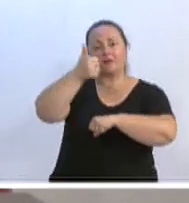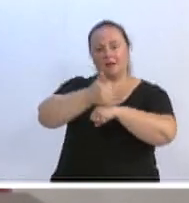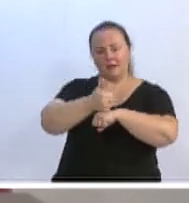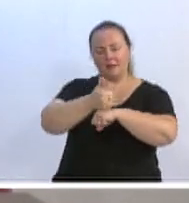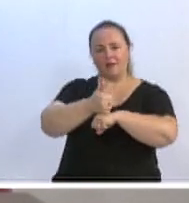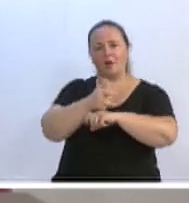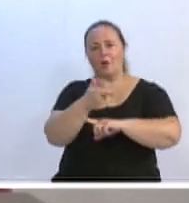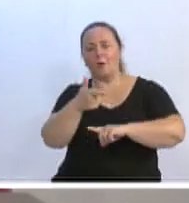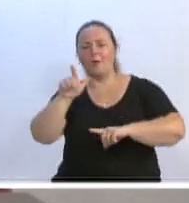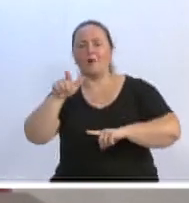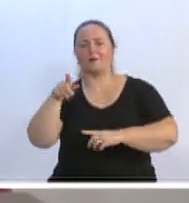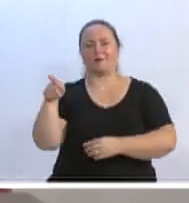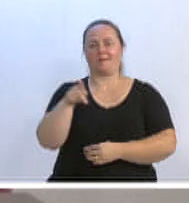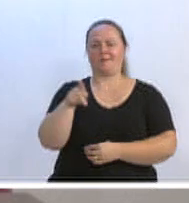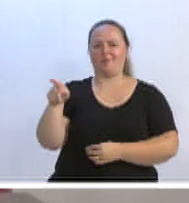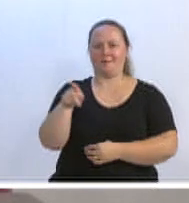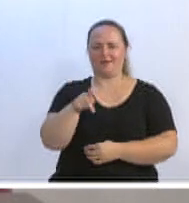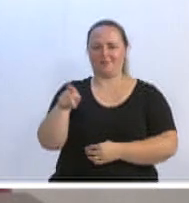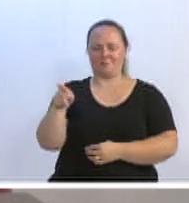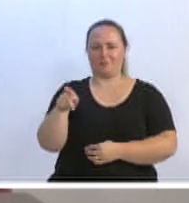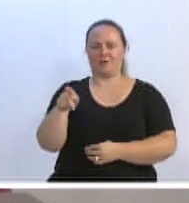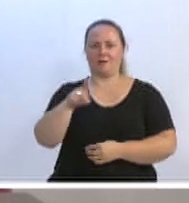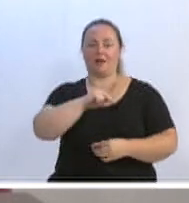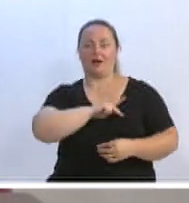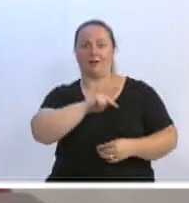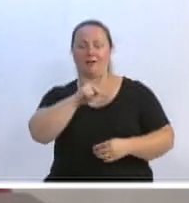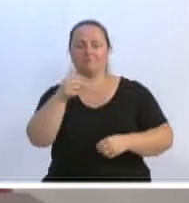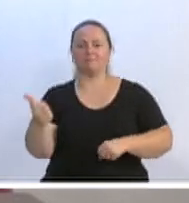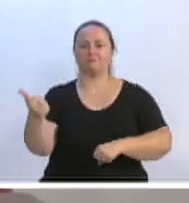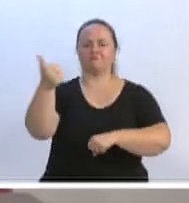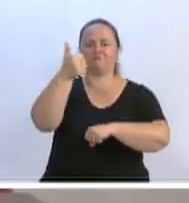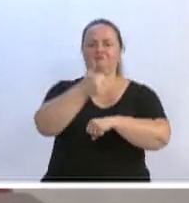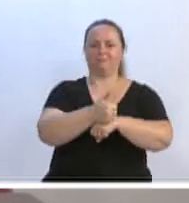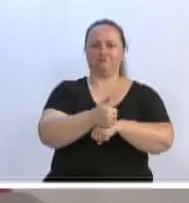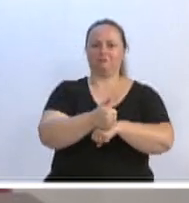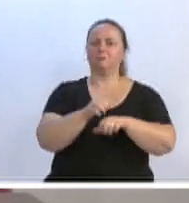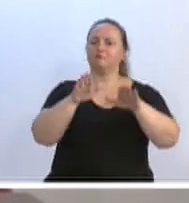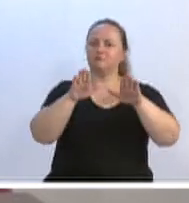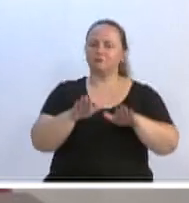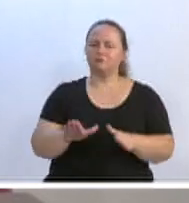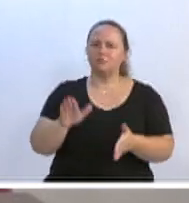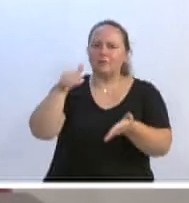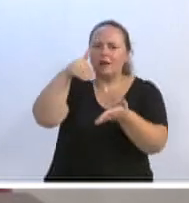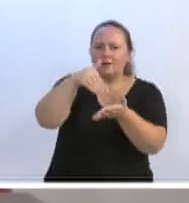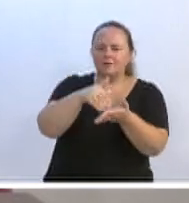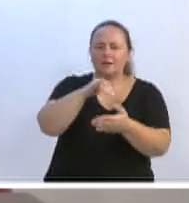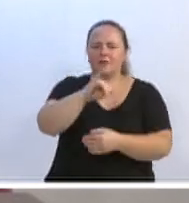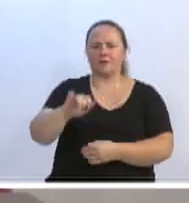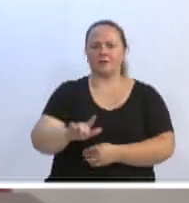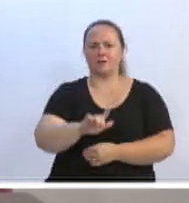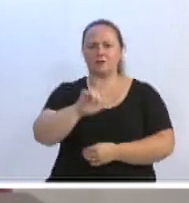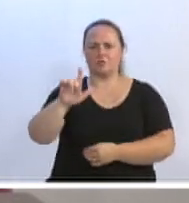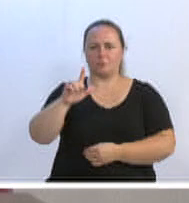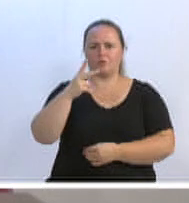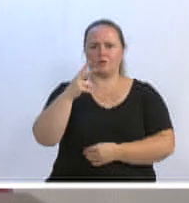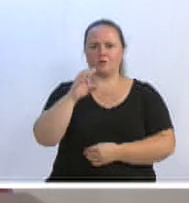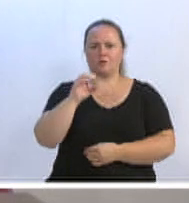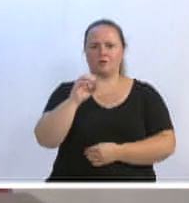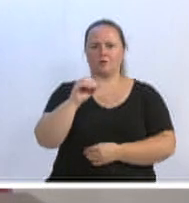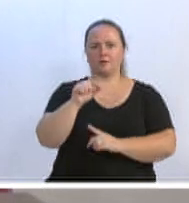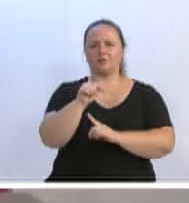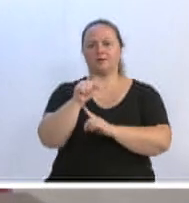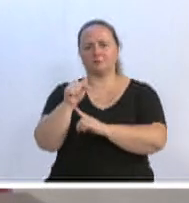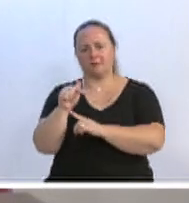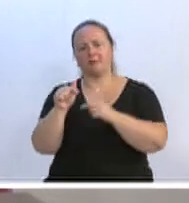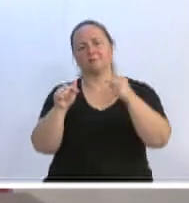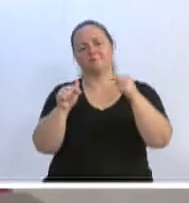Dodge assumiu a presidência do presbitério, onde permaneceu até julho de 2007, quando veio